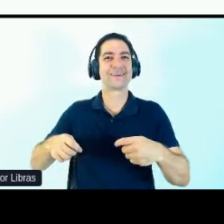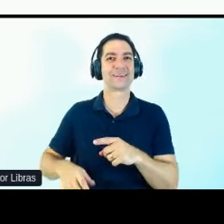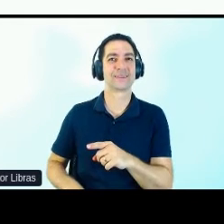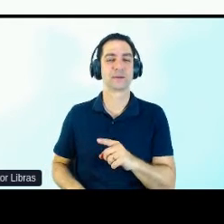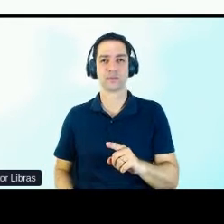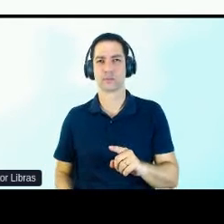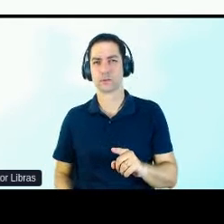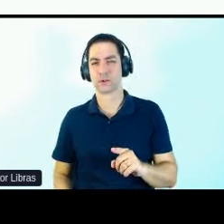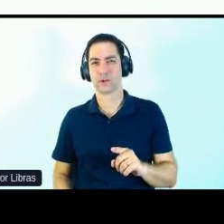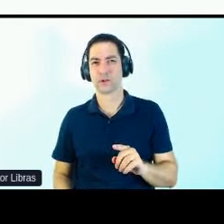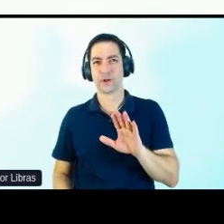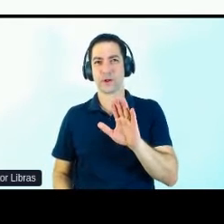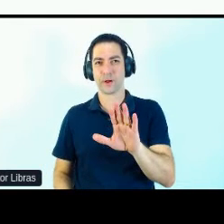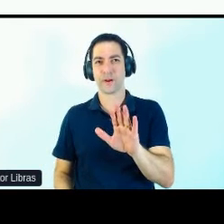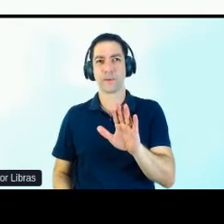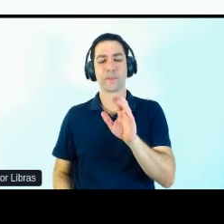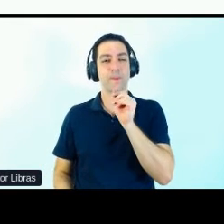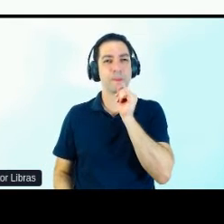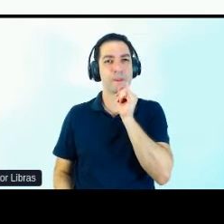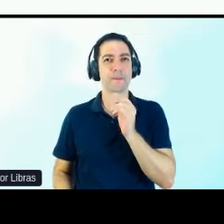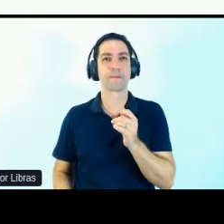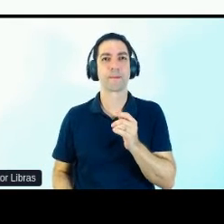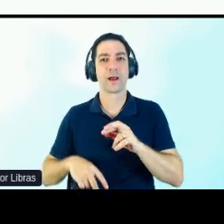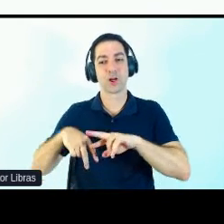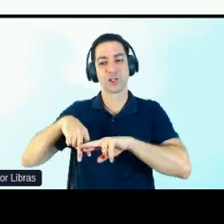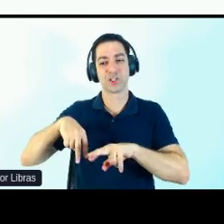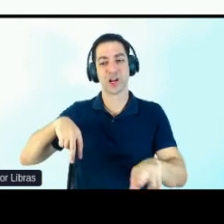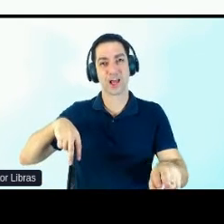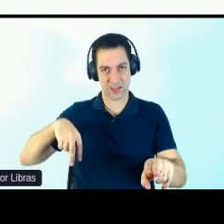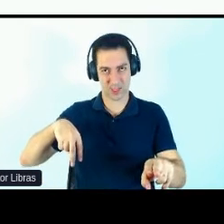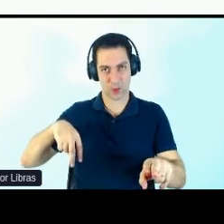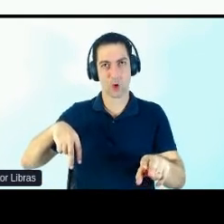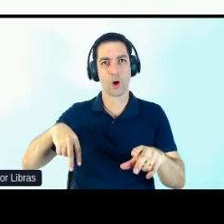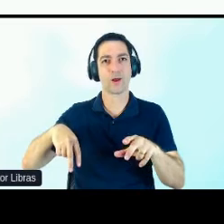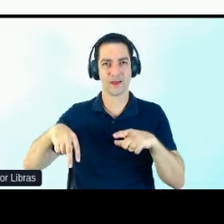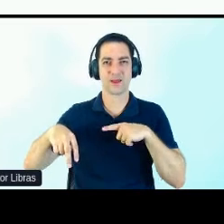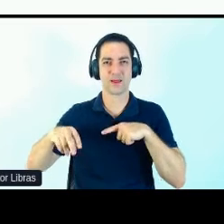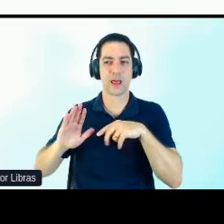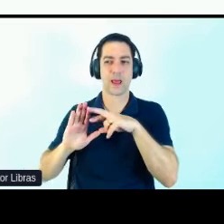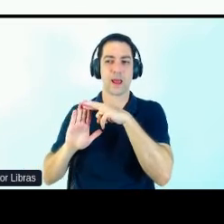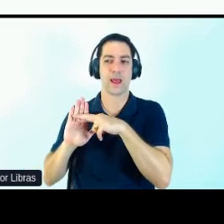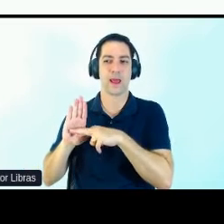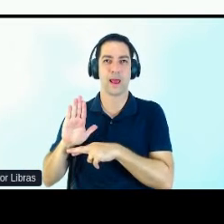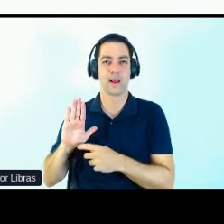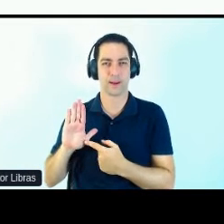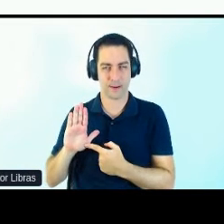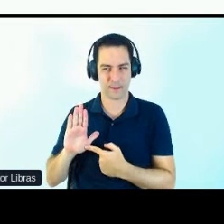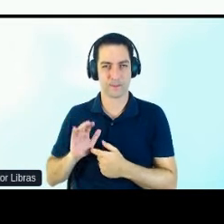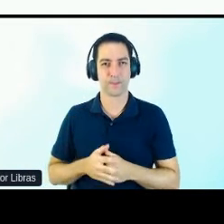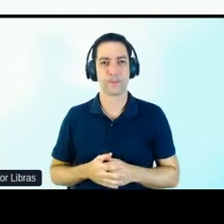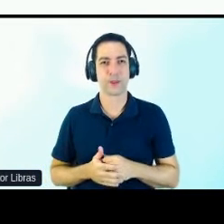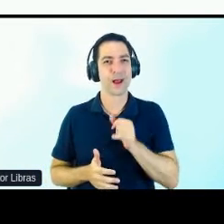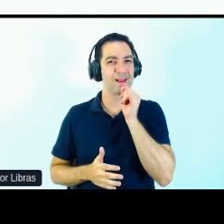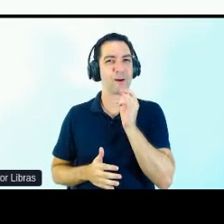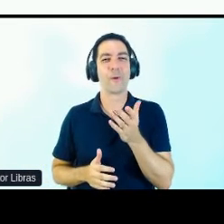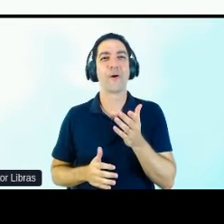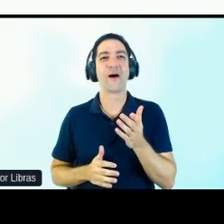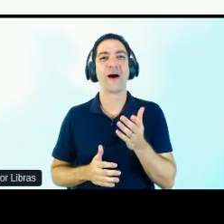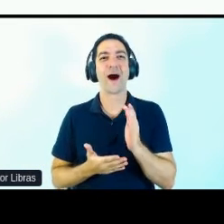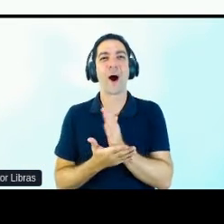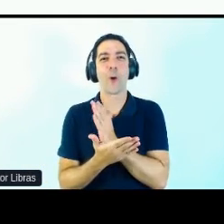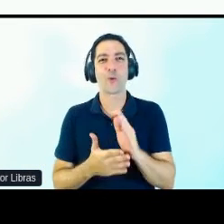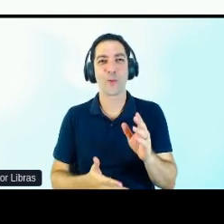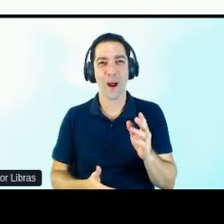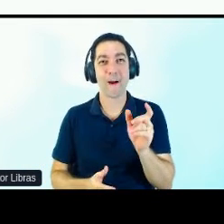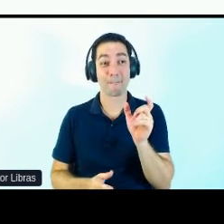gênero das pessoas. A gente pode até resgatar algumas frases faladas aí que ficaram marcadas de forma muito negativa e certamente